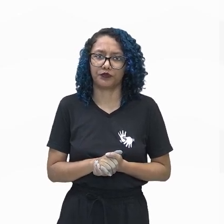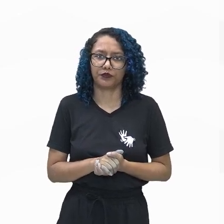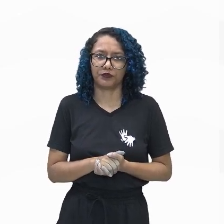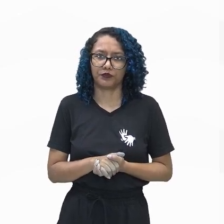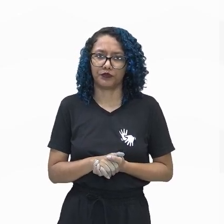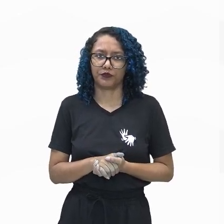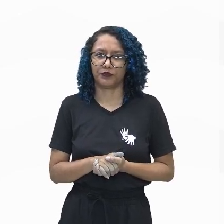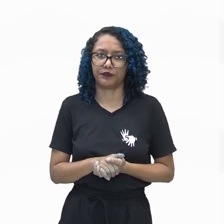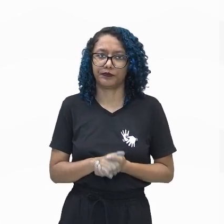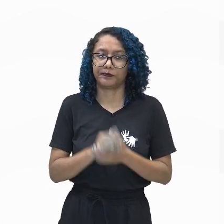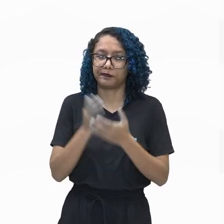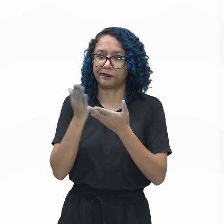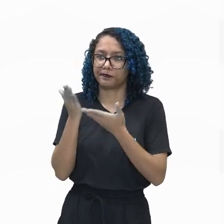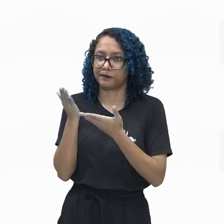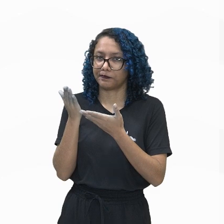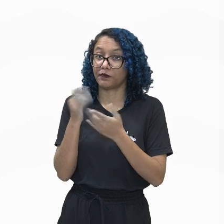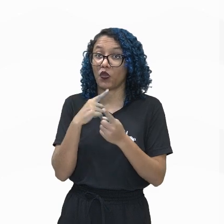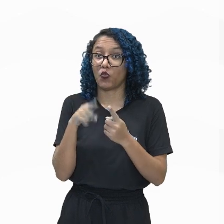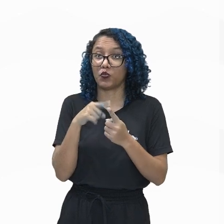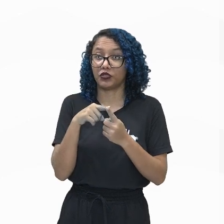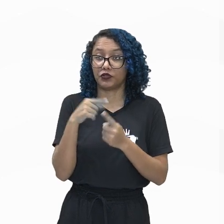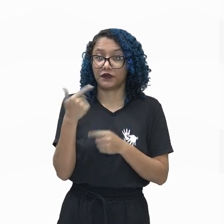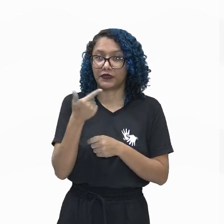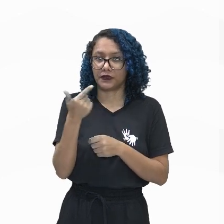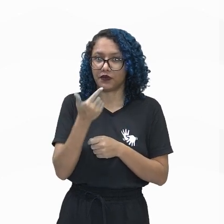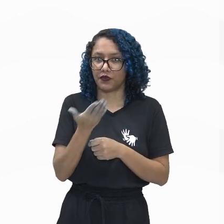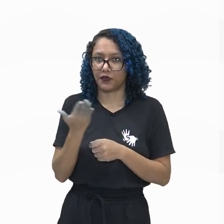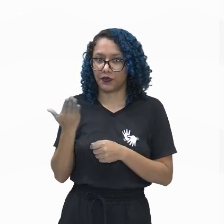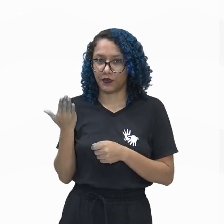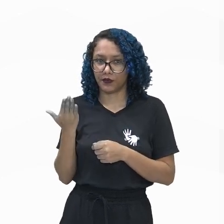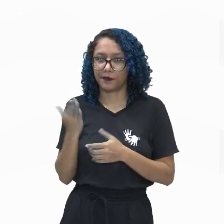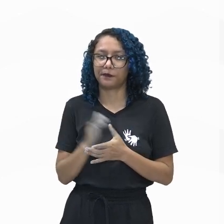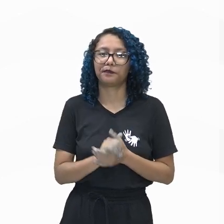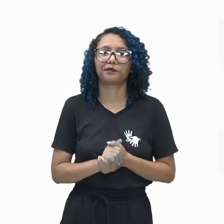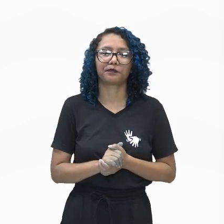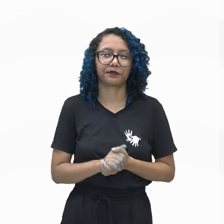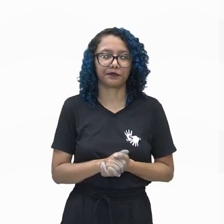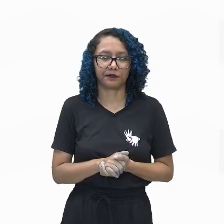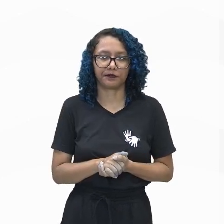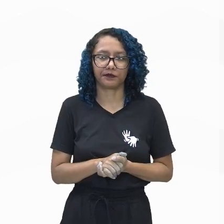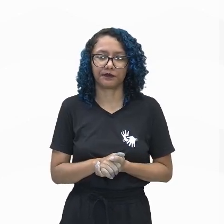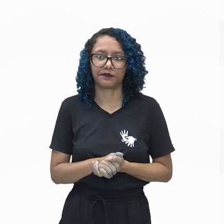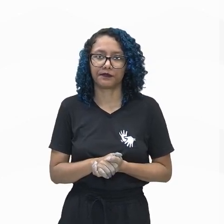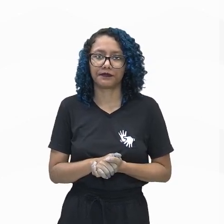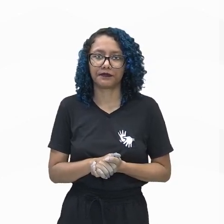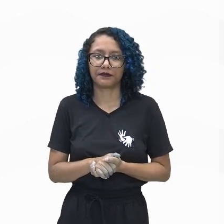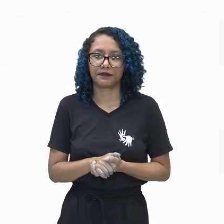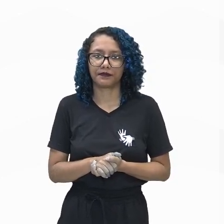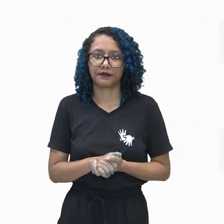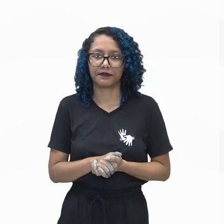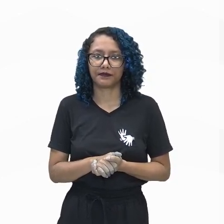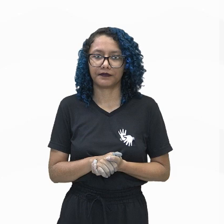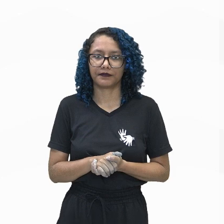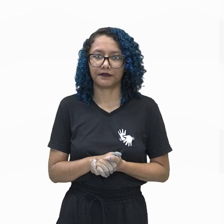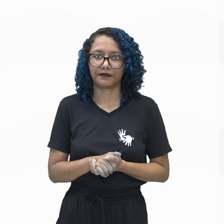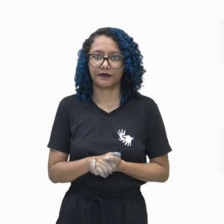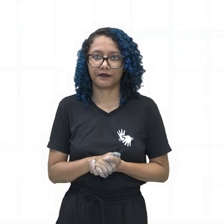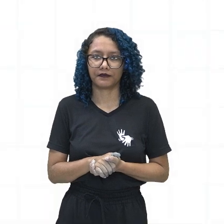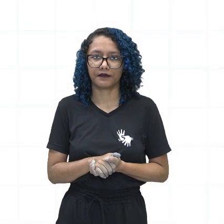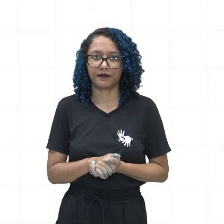da fome zero e agricultura sustentável. Então, para isso, eu trouxe aqui também